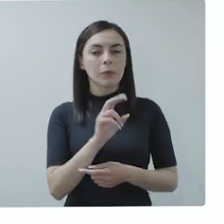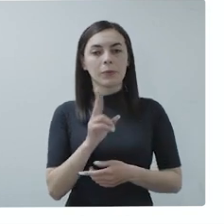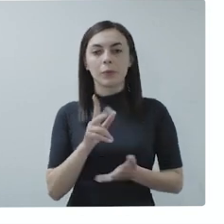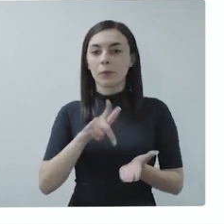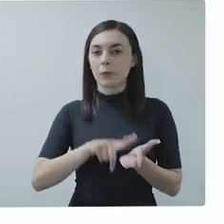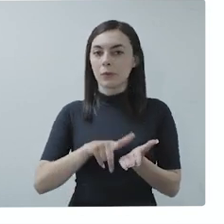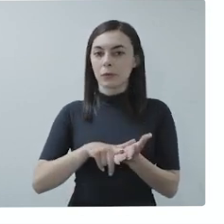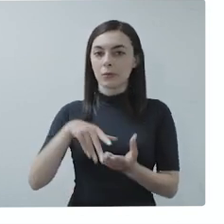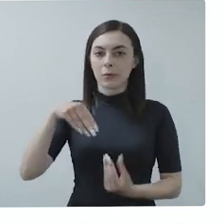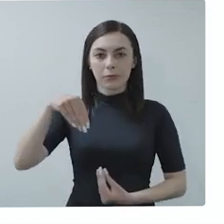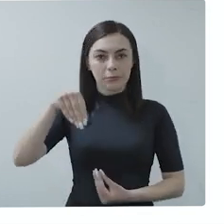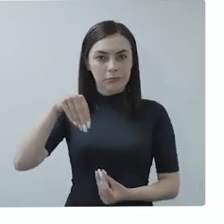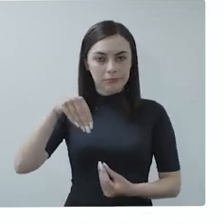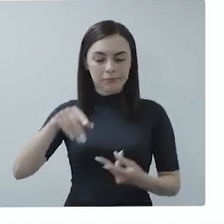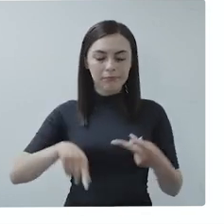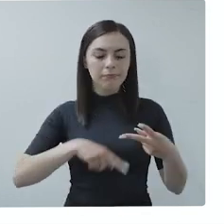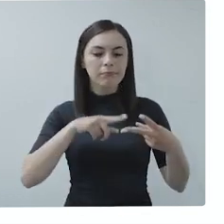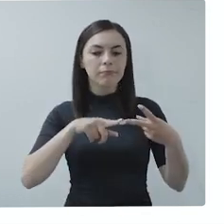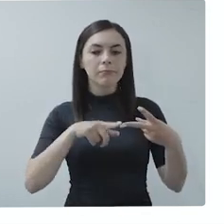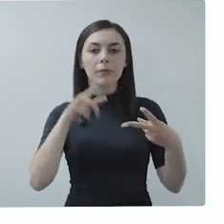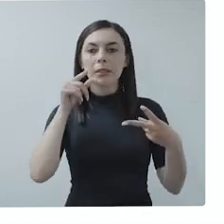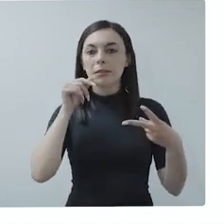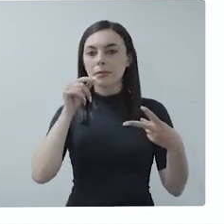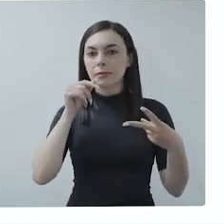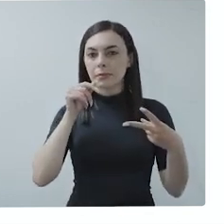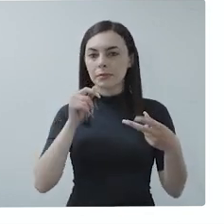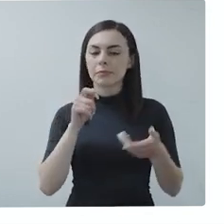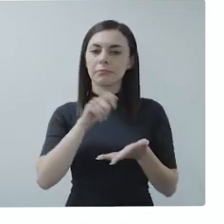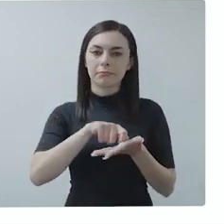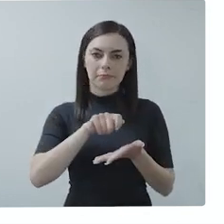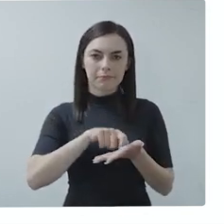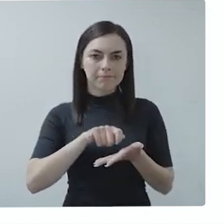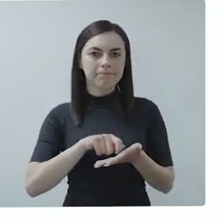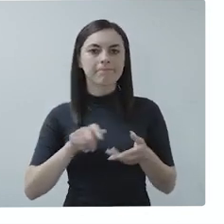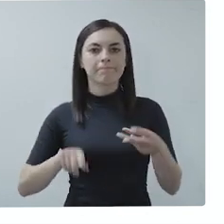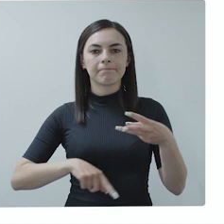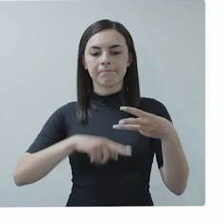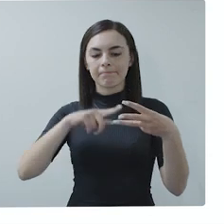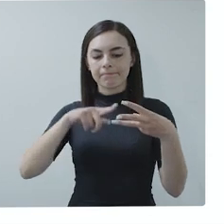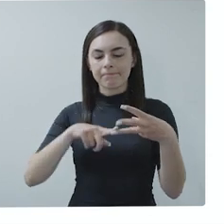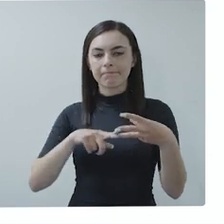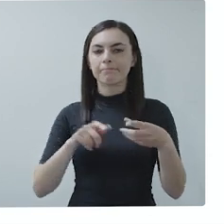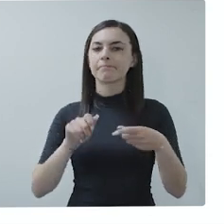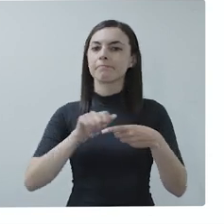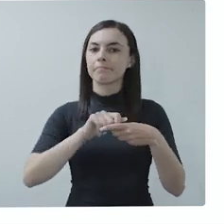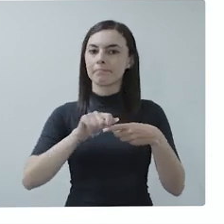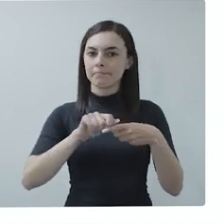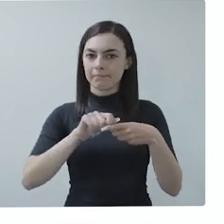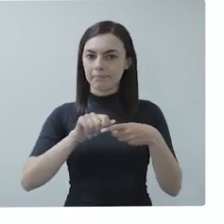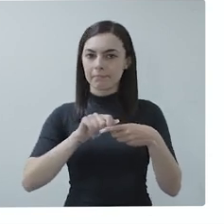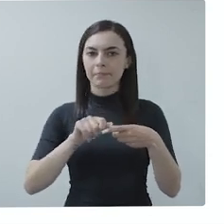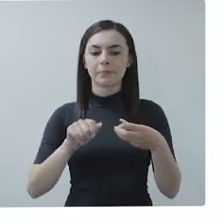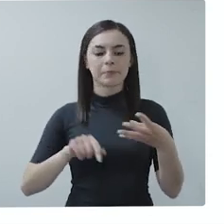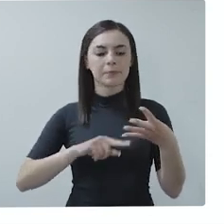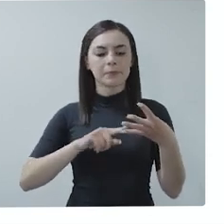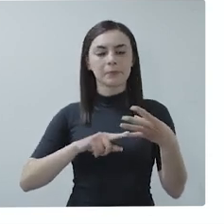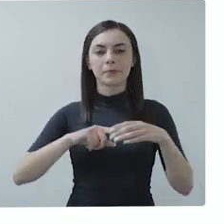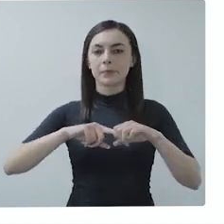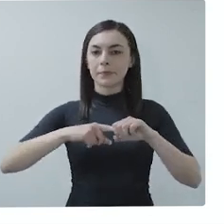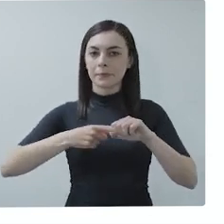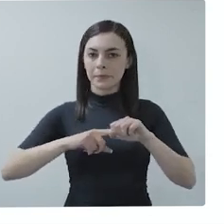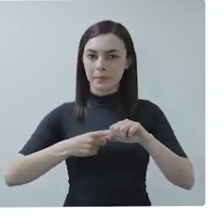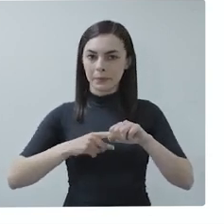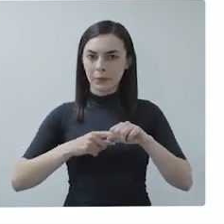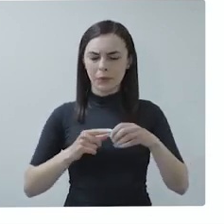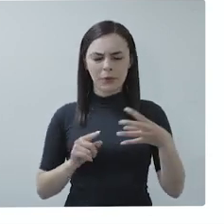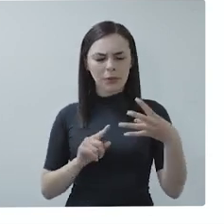de sulfite. Vamos pegar o lápis para a gente escrever. A borracha e o apontador.